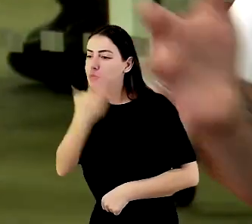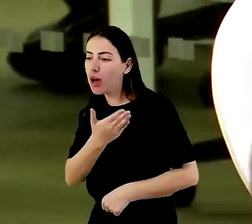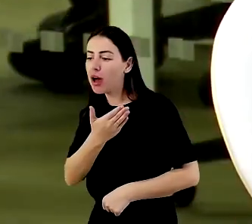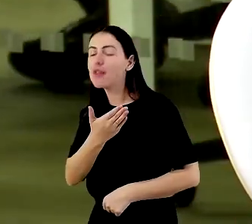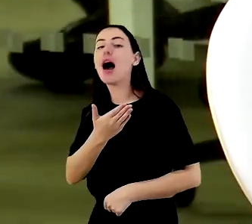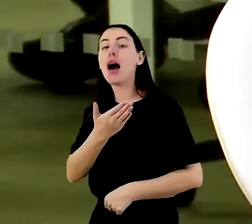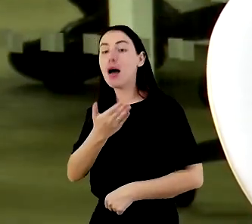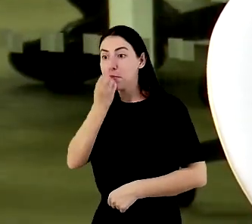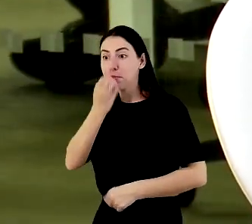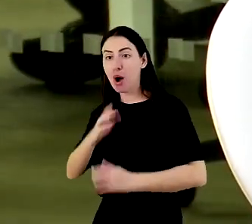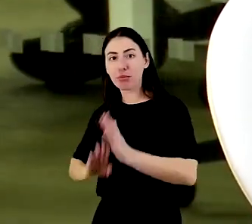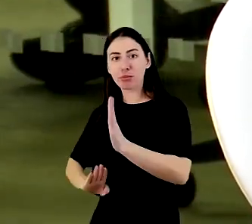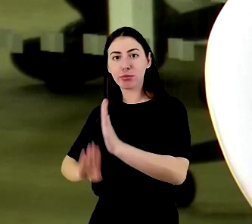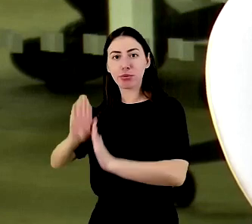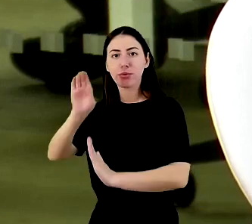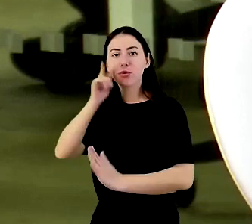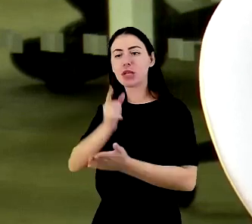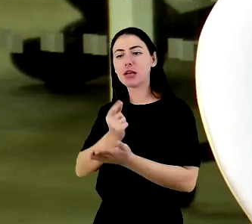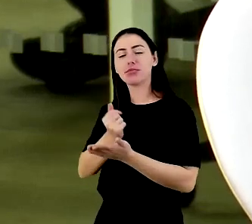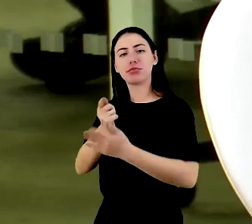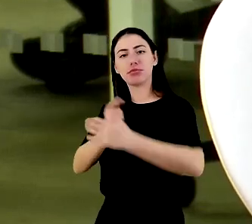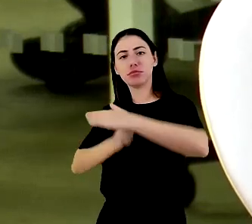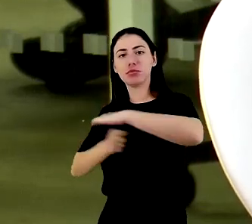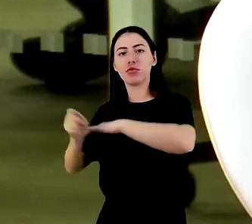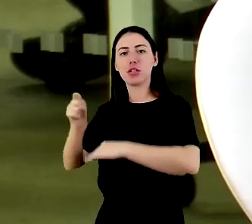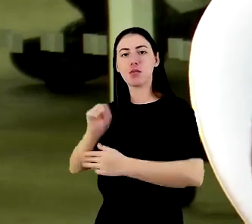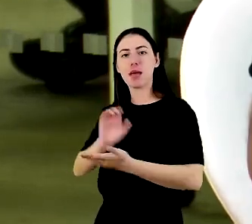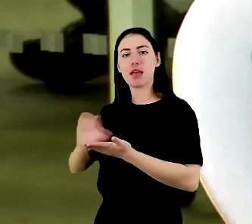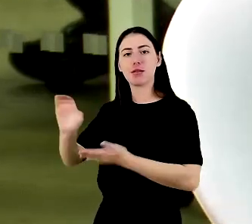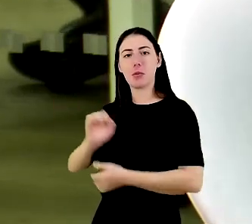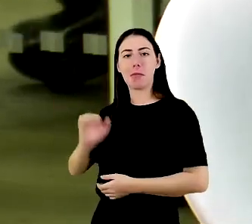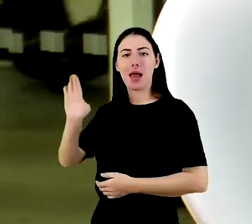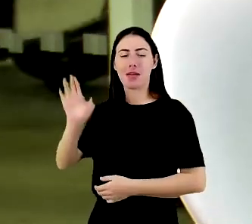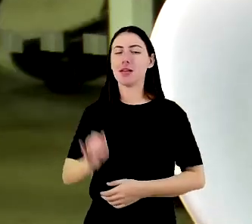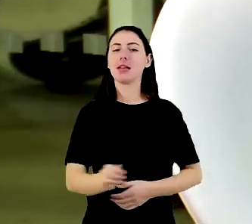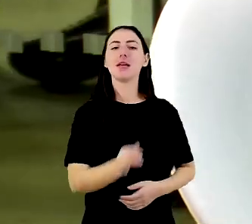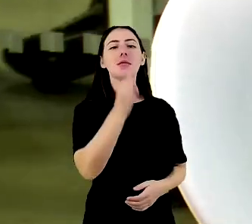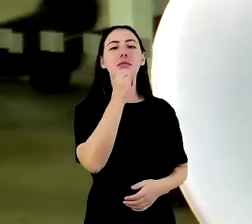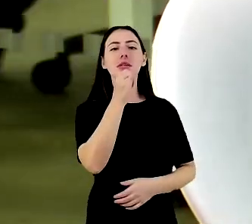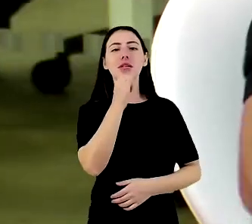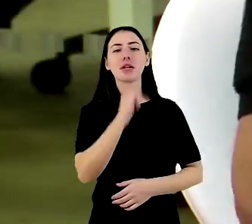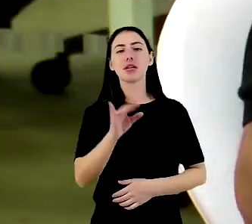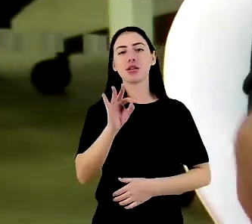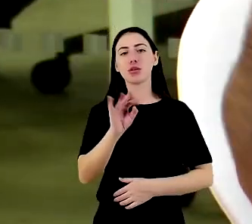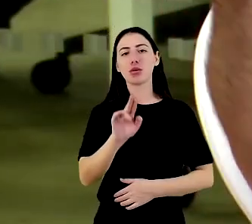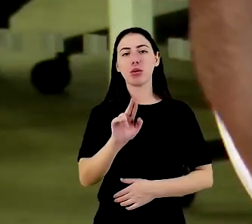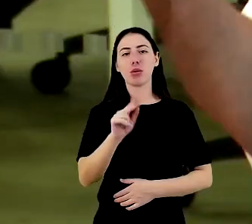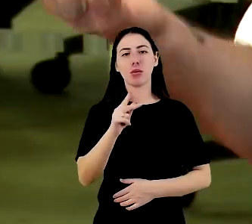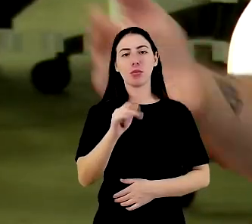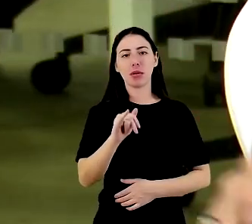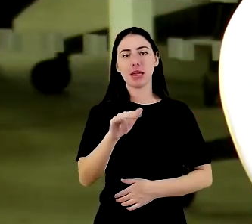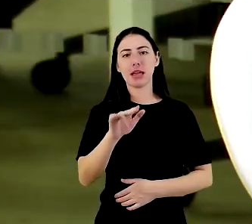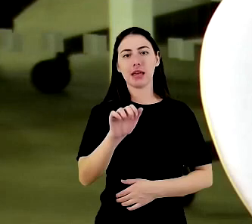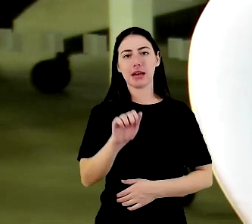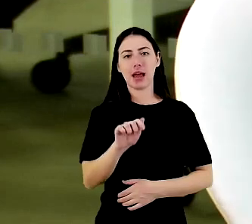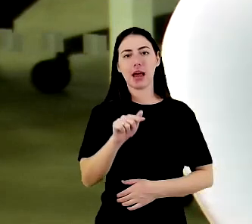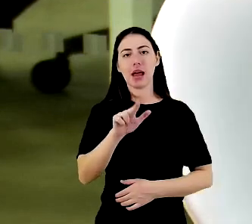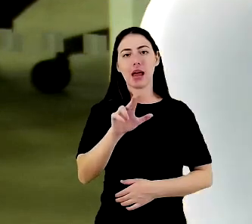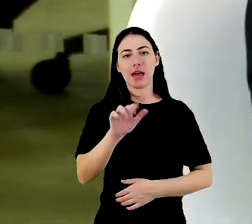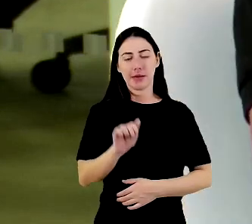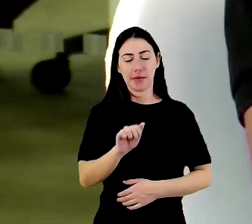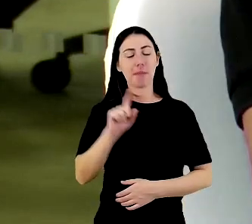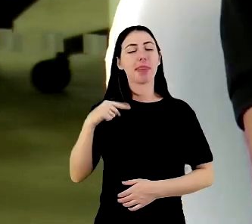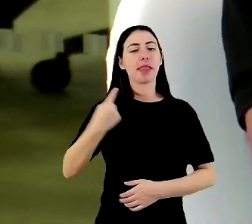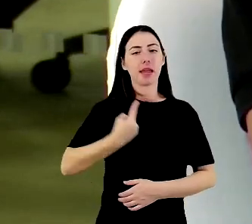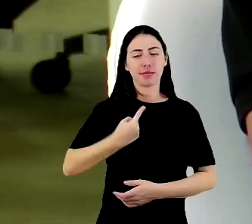também da Tupinambá. A gente poderia, através do nosso time de tecnologia, como desenvolver o Shellbox, desenvolver uma